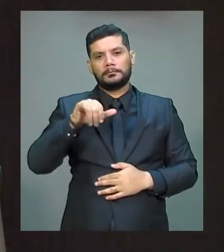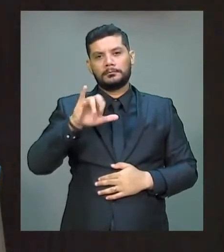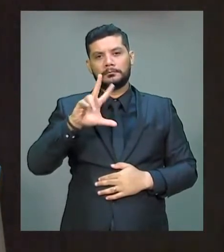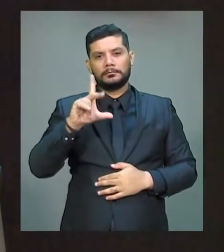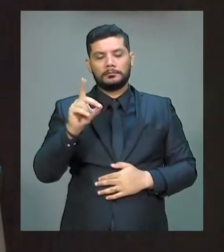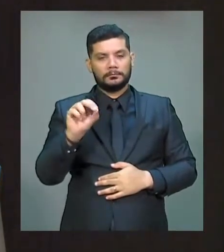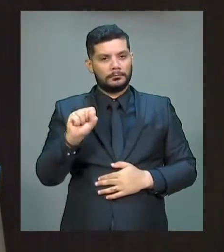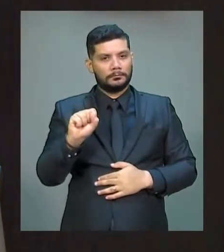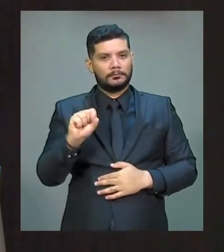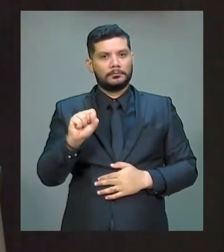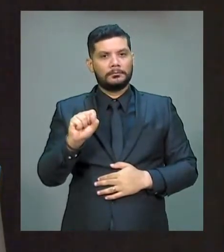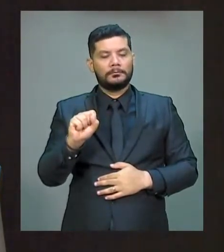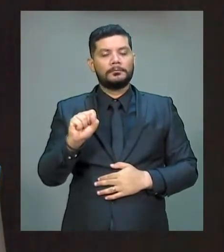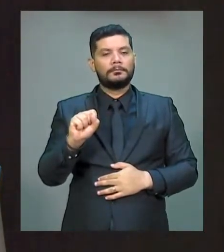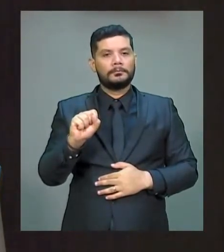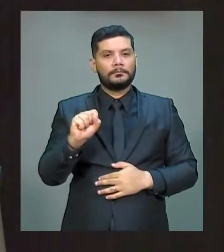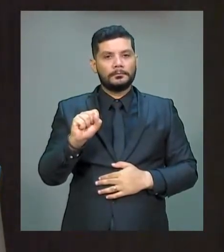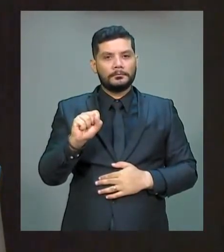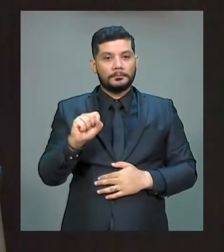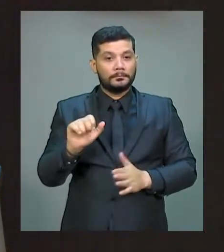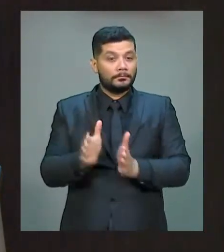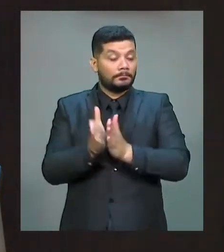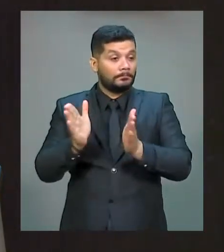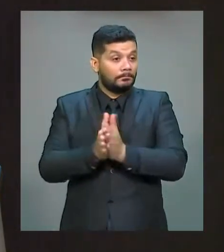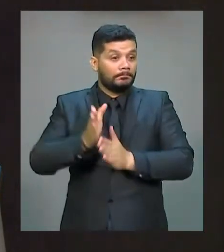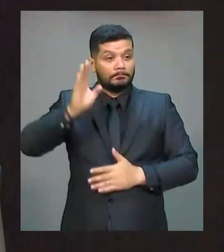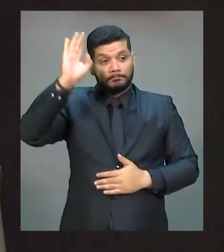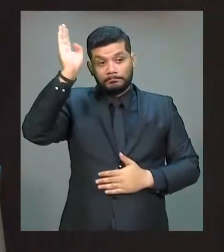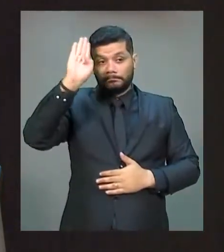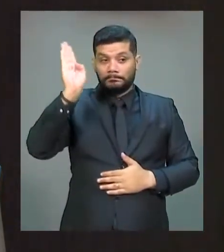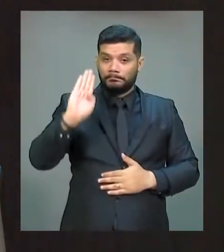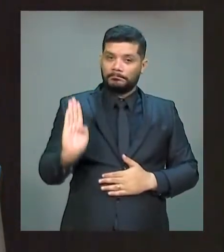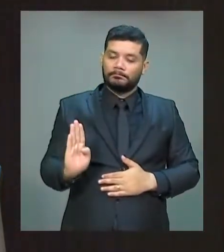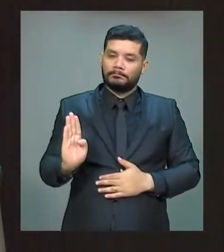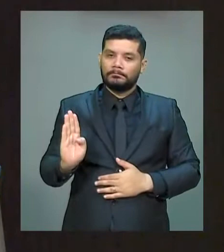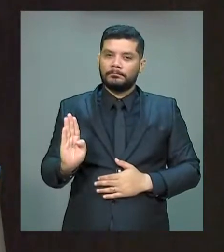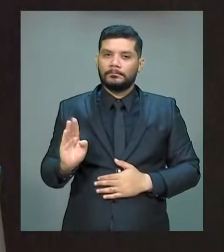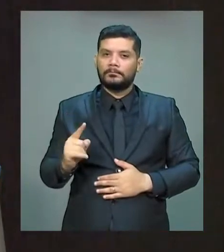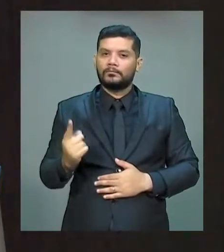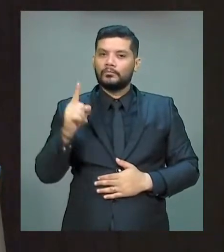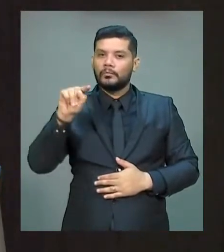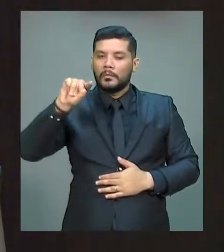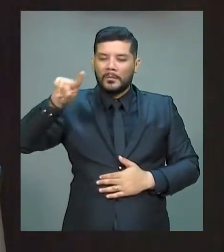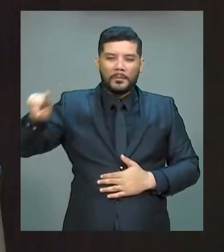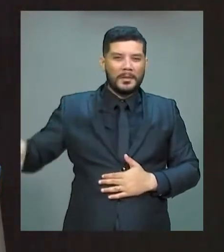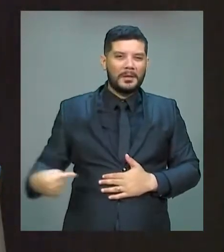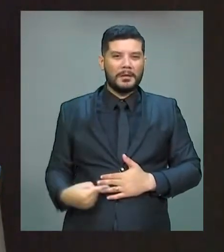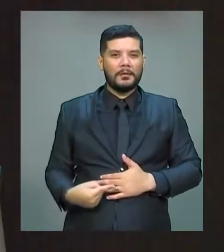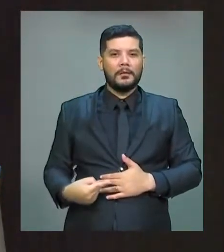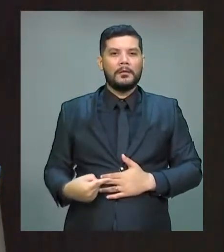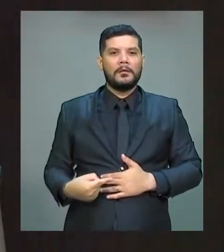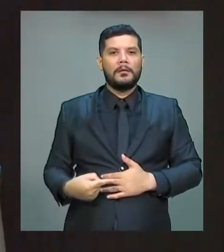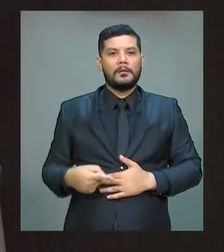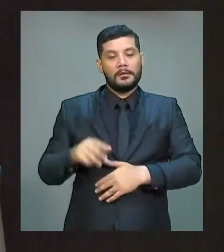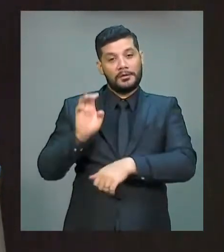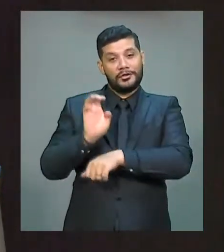extremamente pobres do Brasil, dos quais 1 milhão encontra-se no estado do